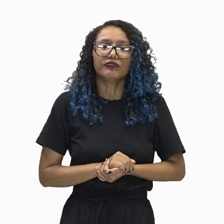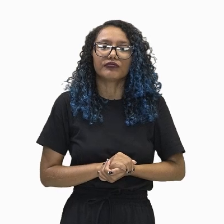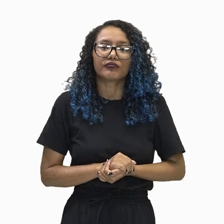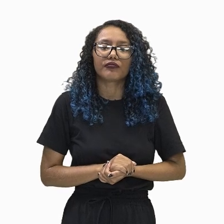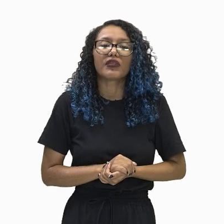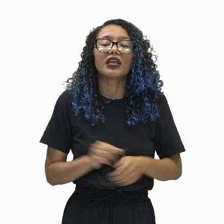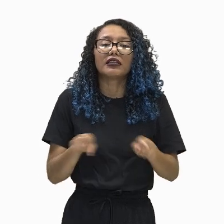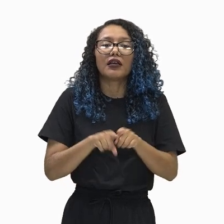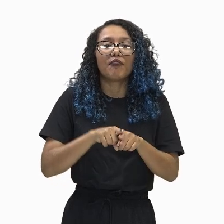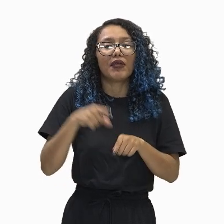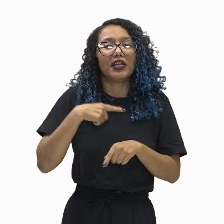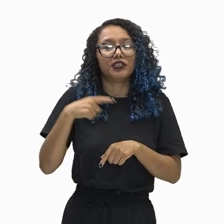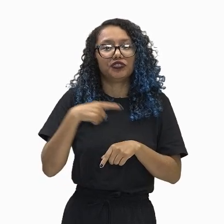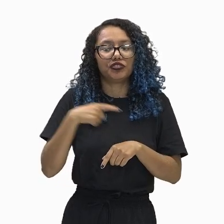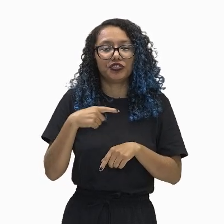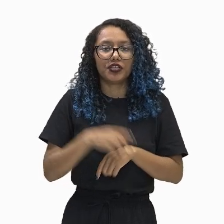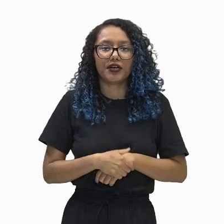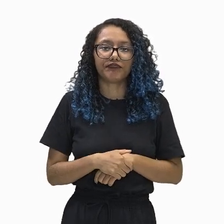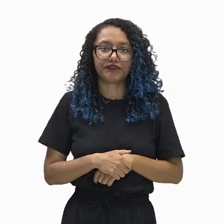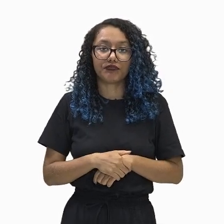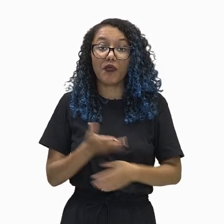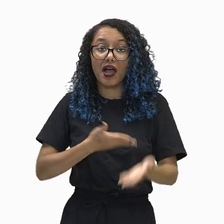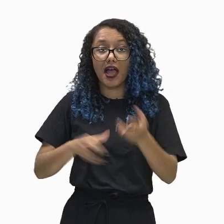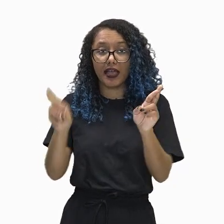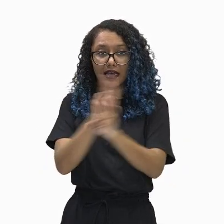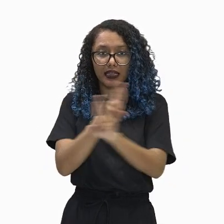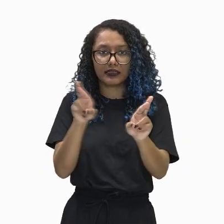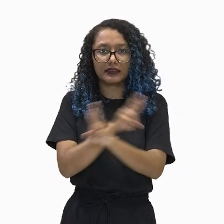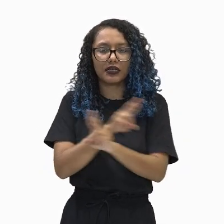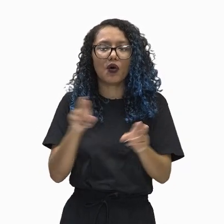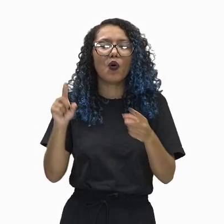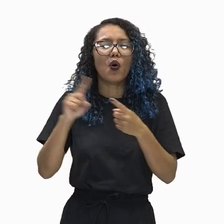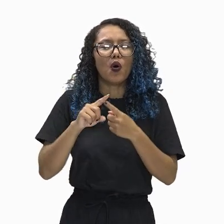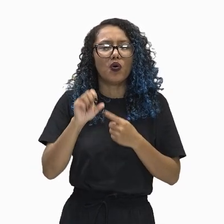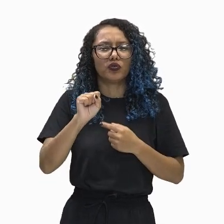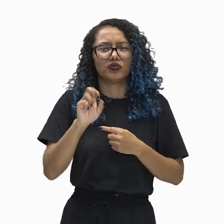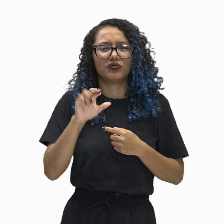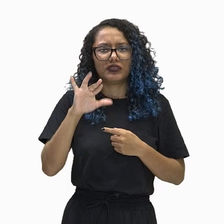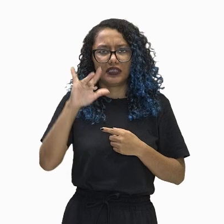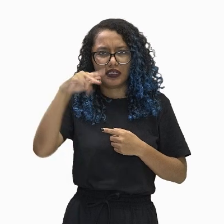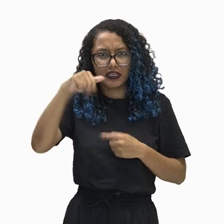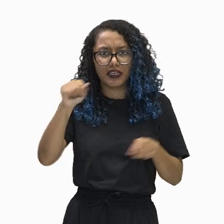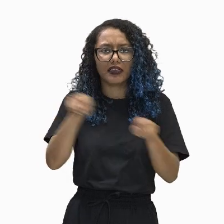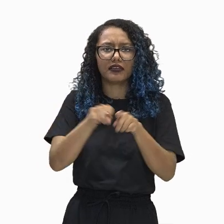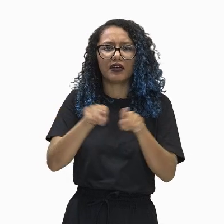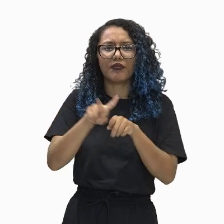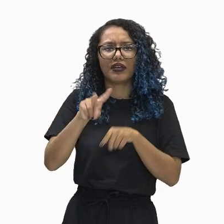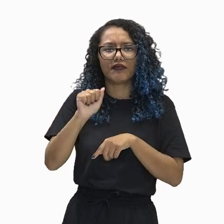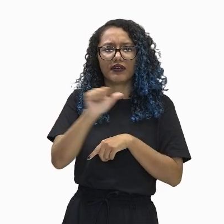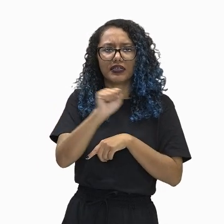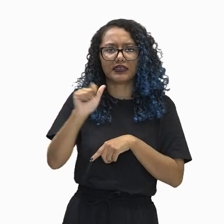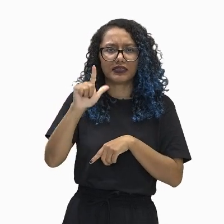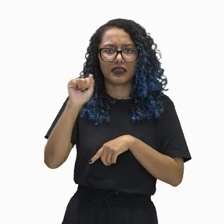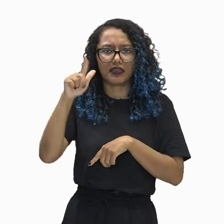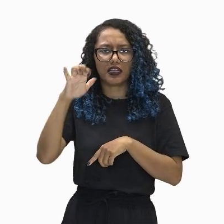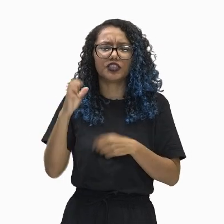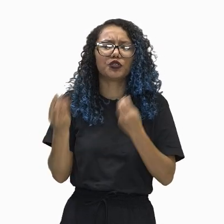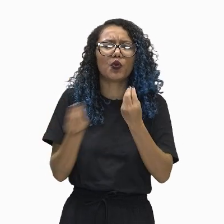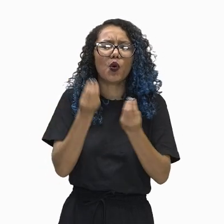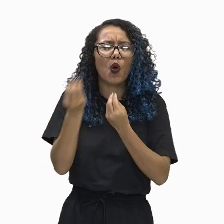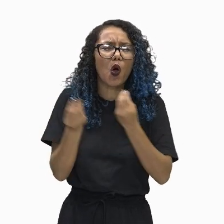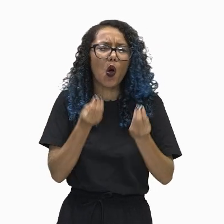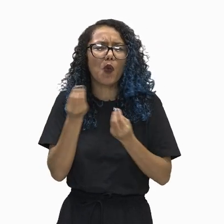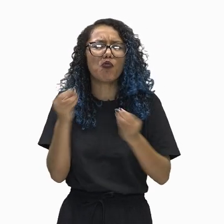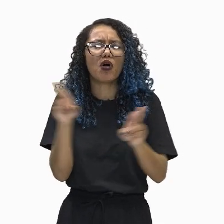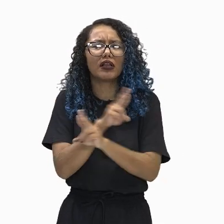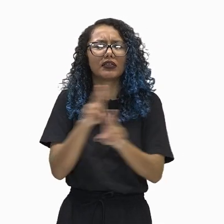chamados vínculos de suzerania e vassalagem. Durante a Idade Média Europeia, as relações de poder entre o rei, os